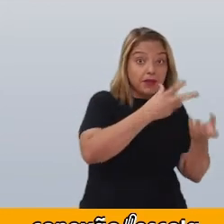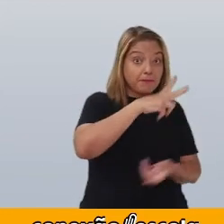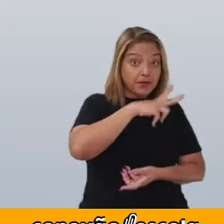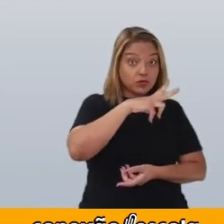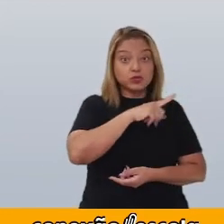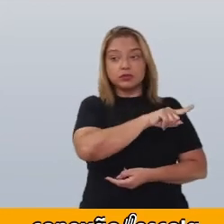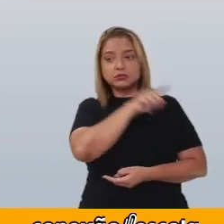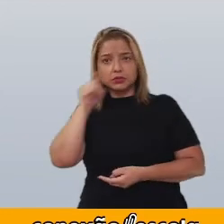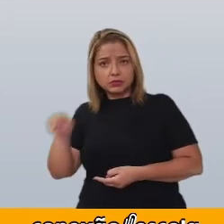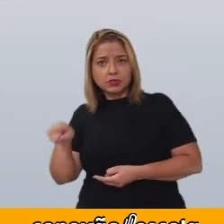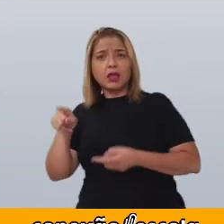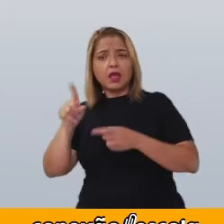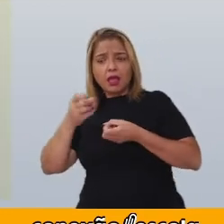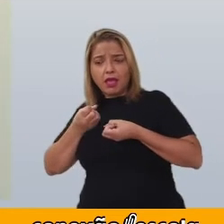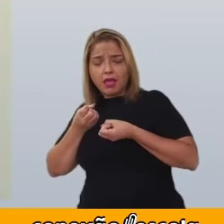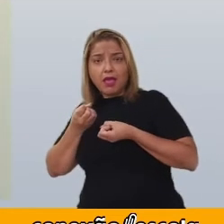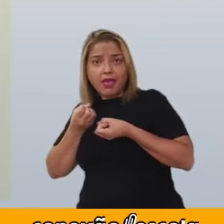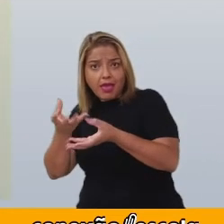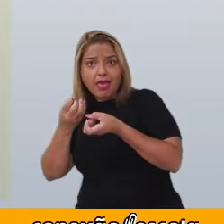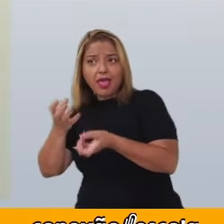têm a mesma função?